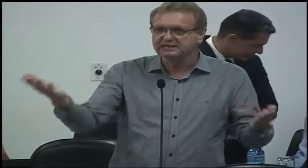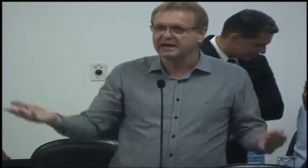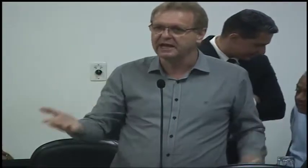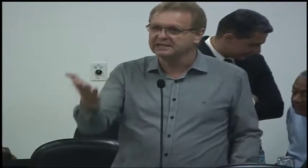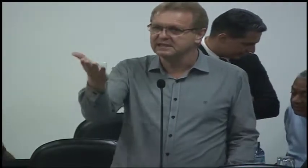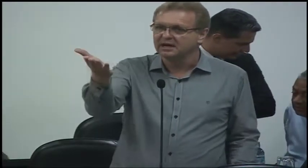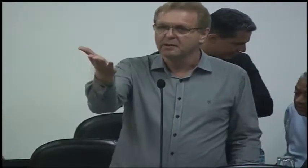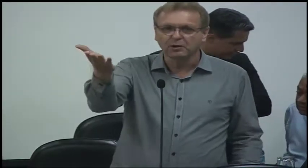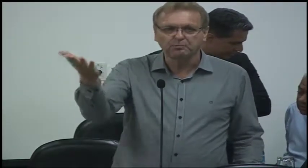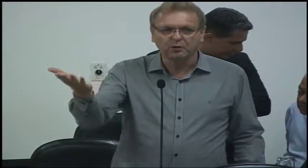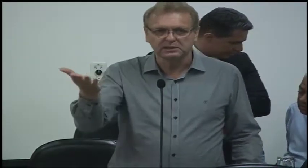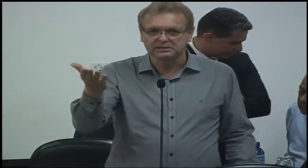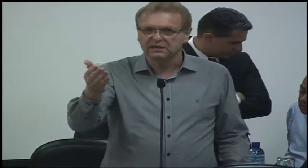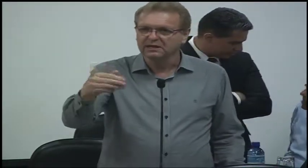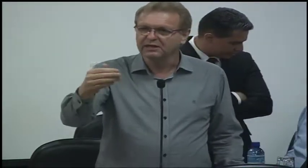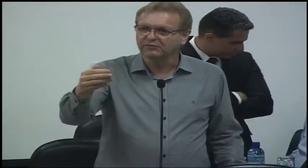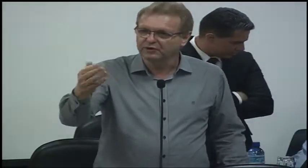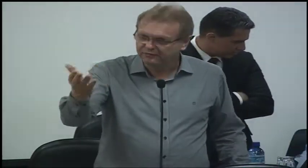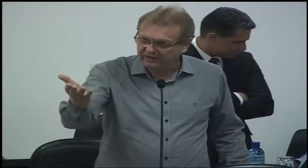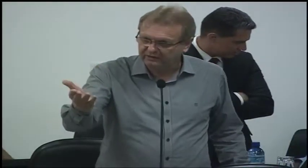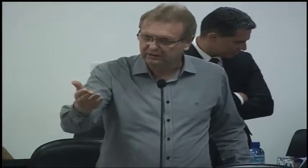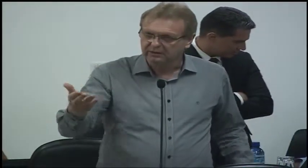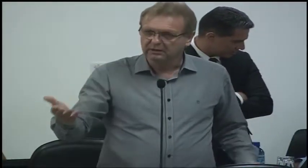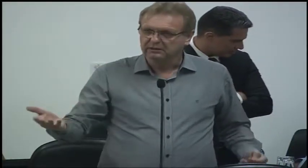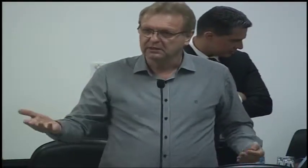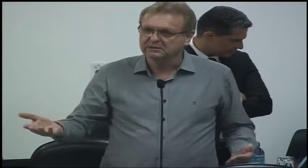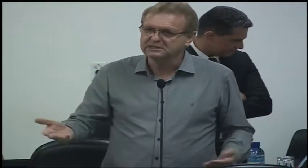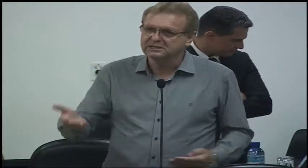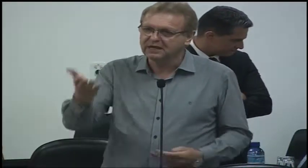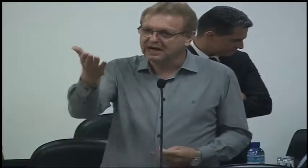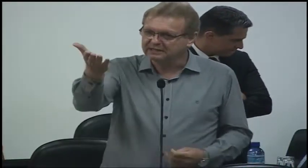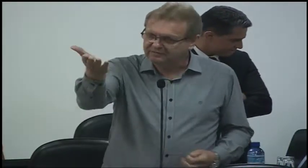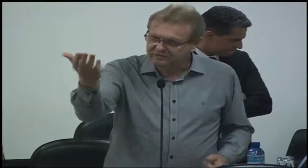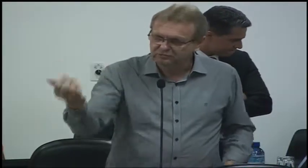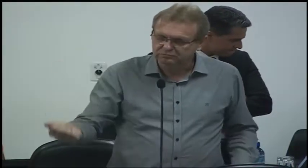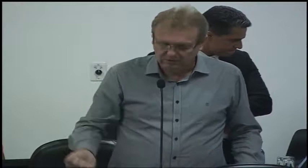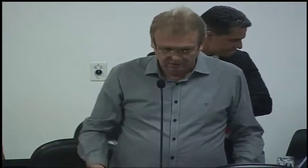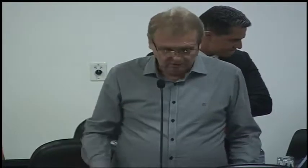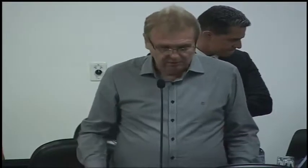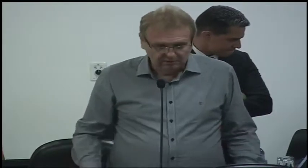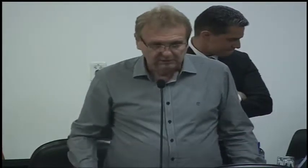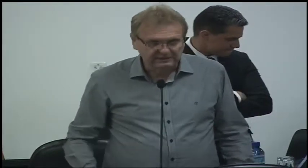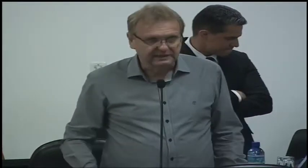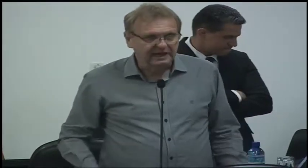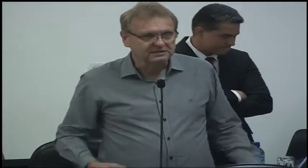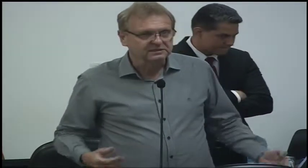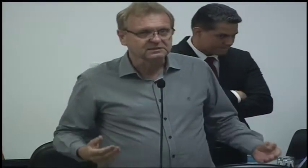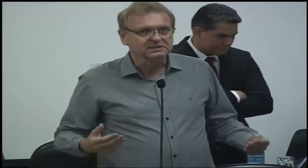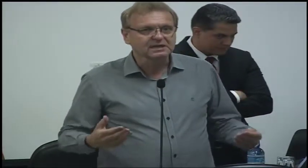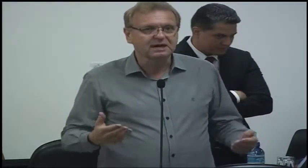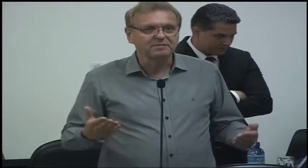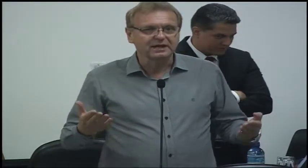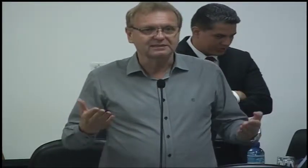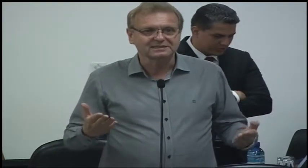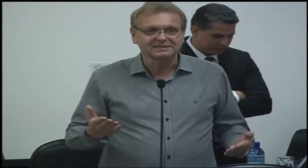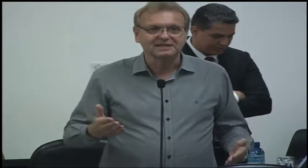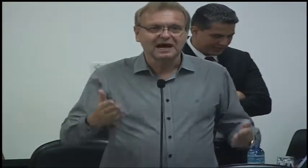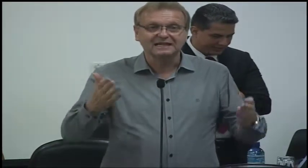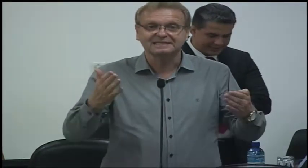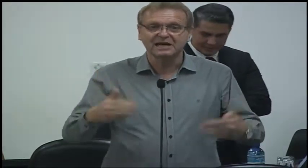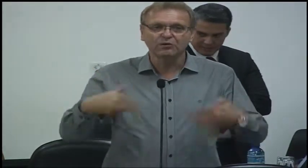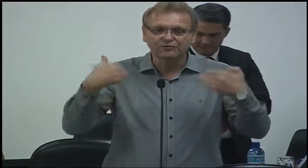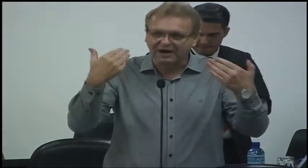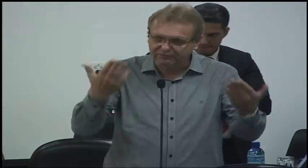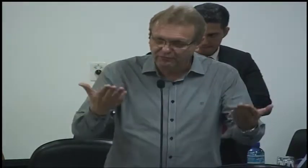não aceitarem essa proposta que foi feita na nossa cidade, através de ter as câmeras